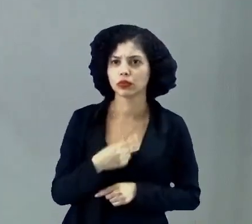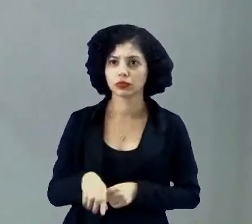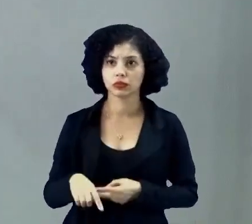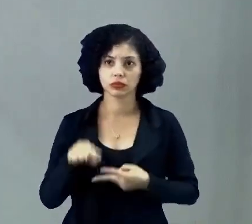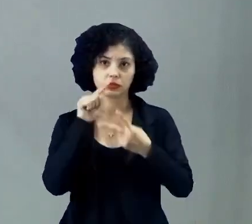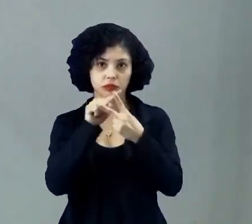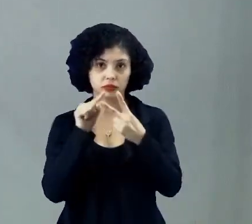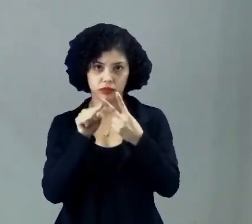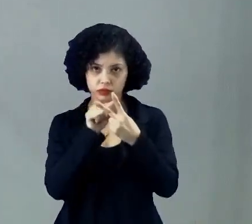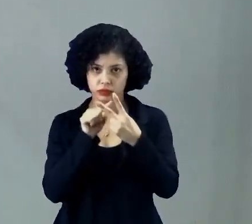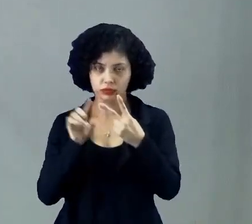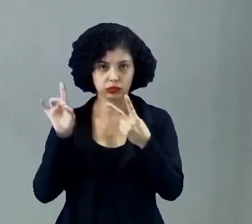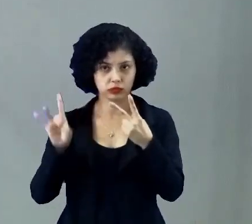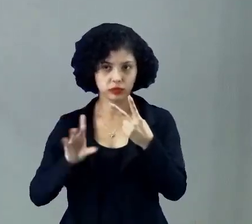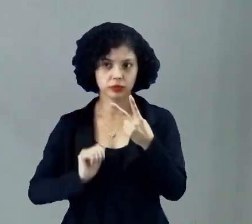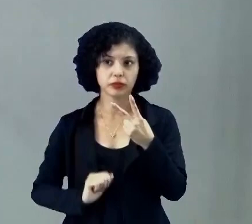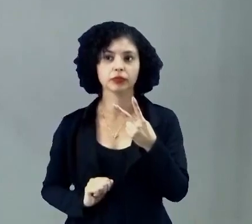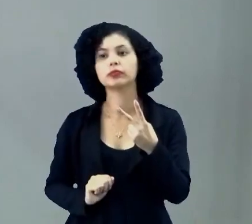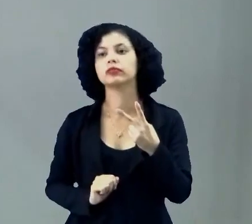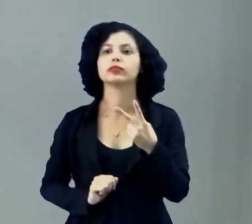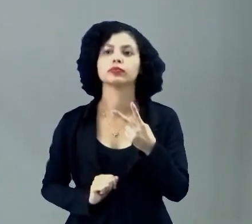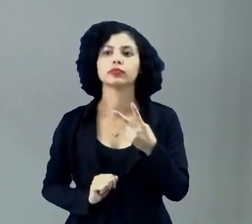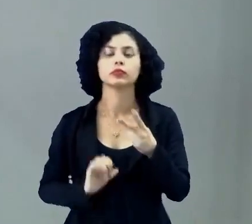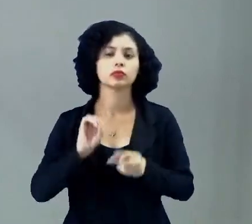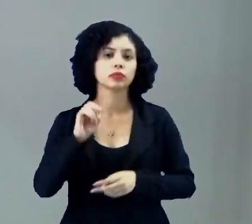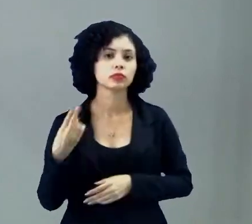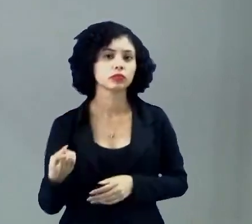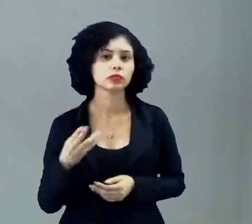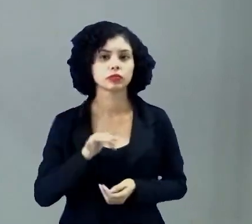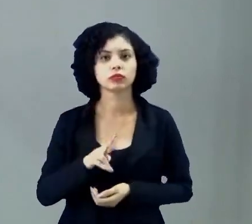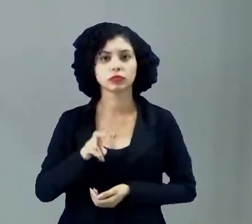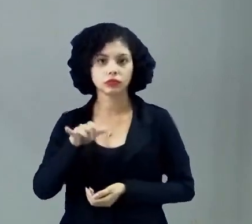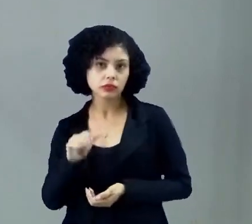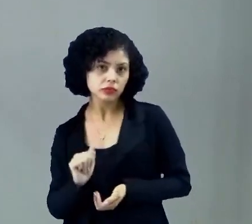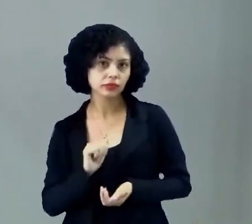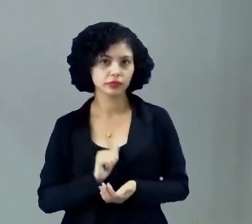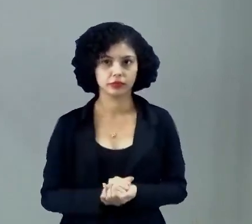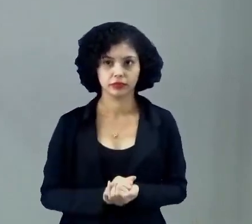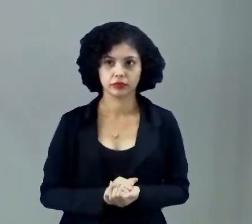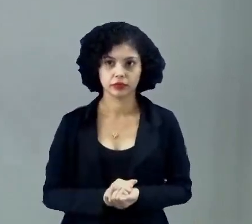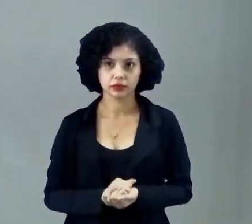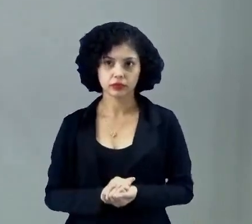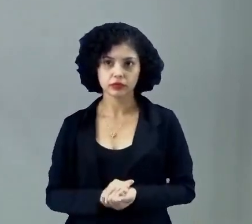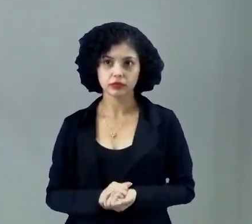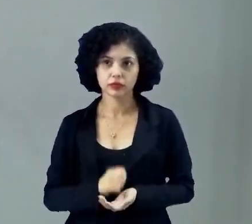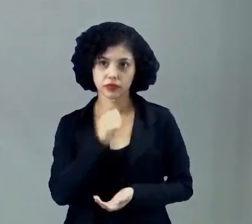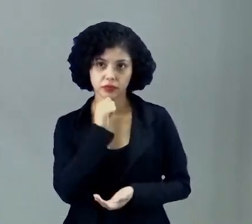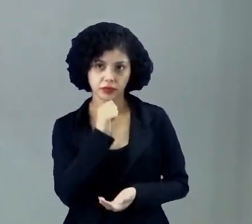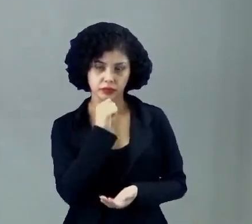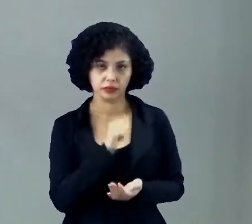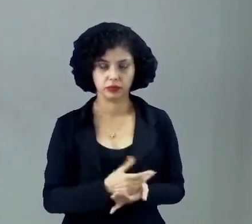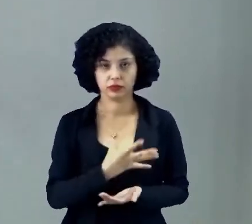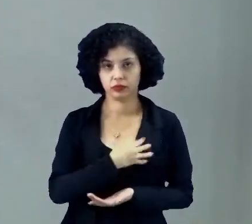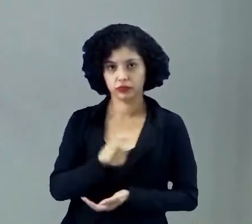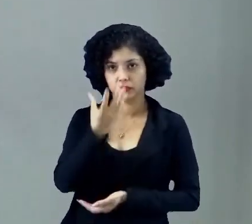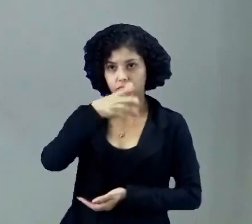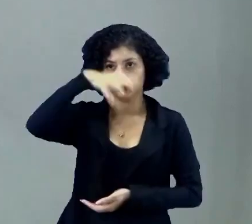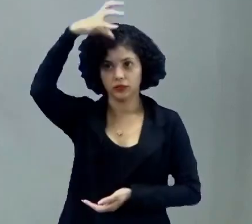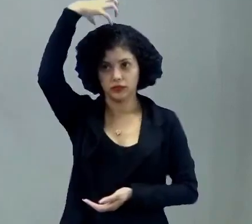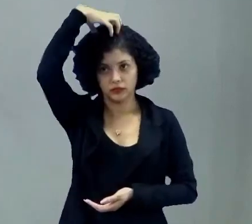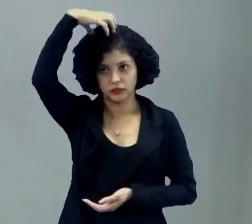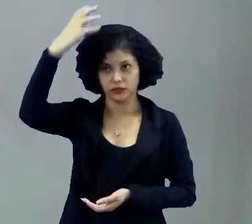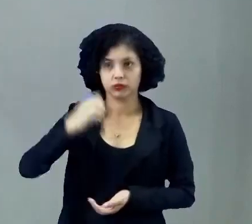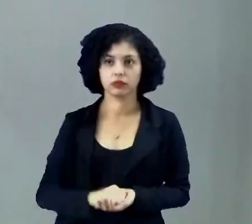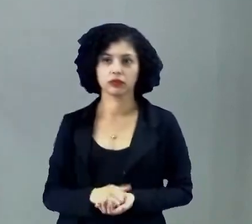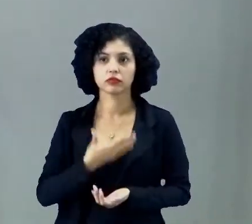ocupada em 2 formas. Ou por herança hereditária, né? Eu sou filho do rei, meu